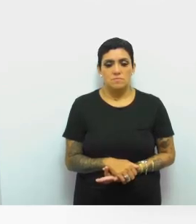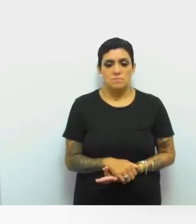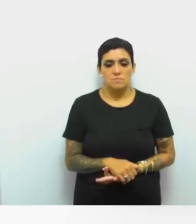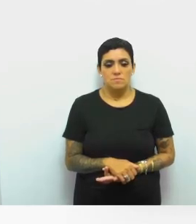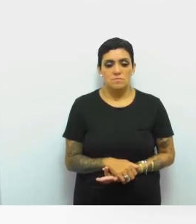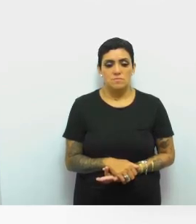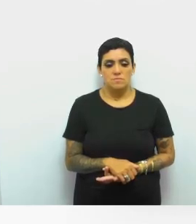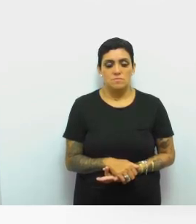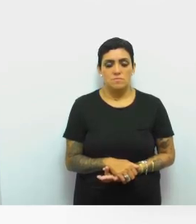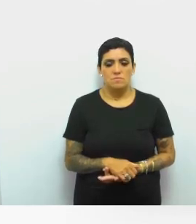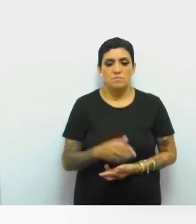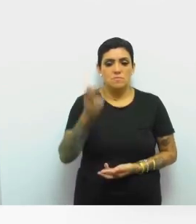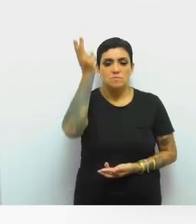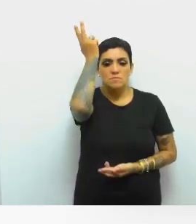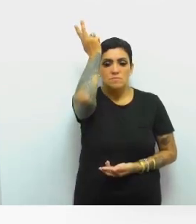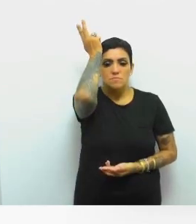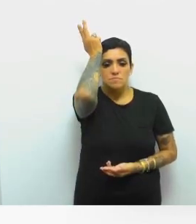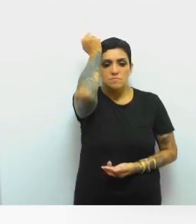Marcos Coelho.